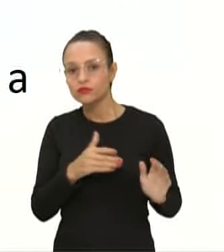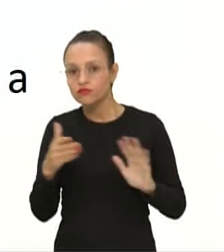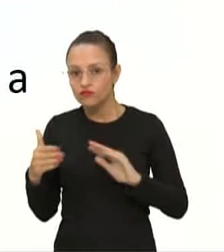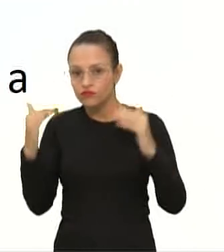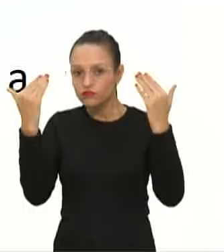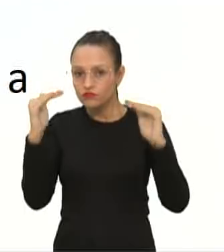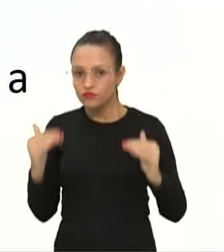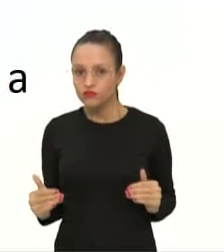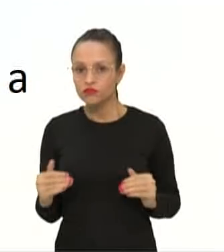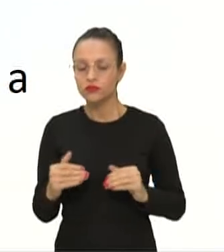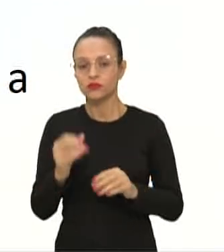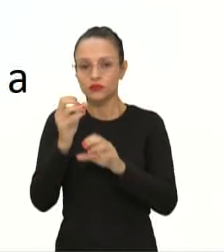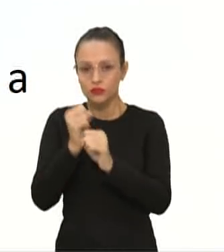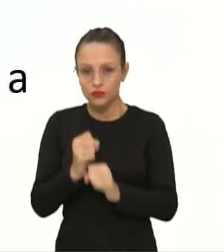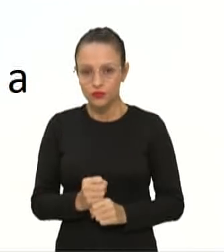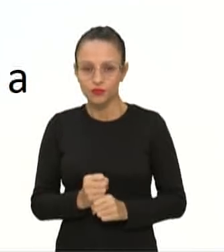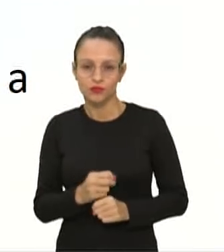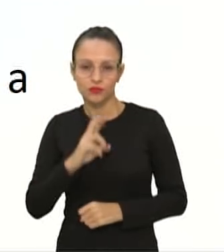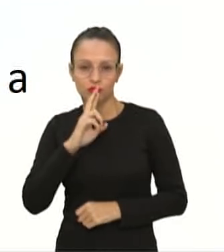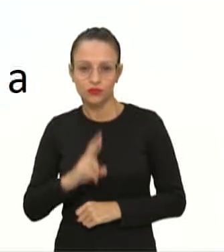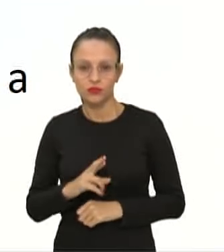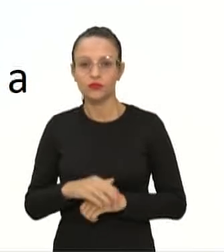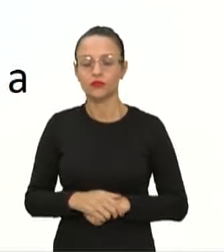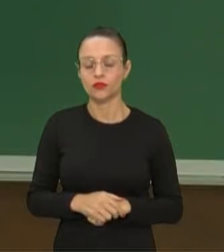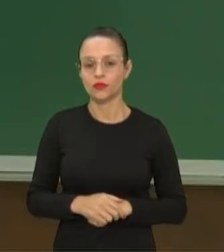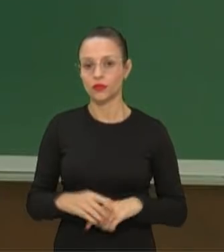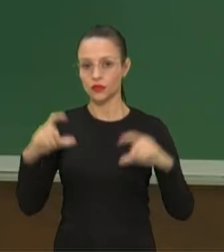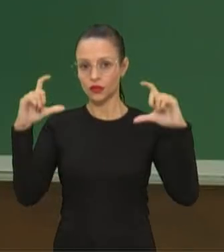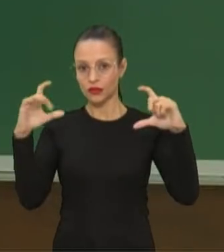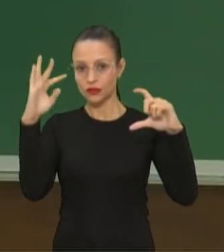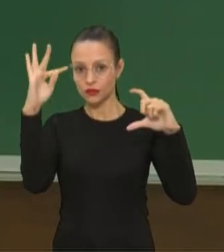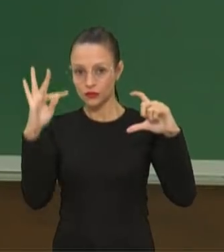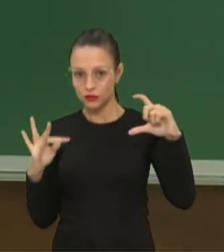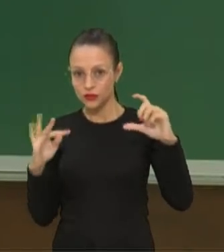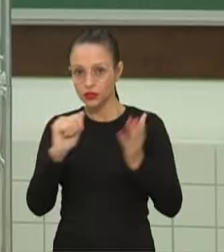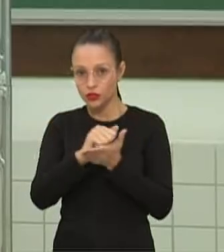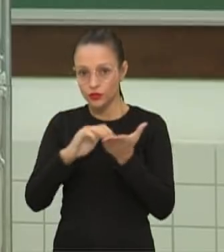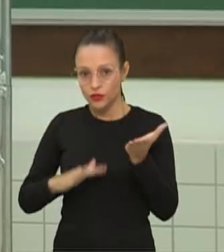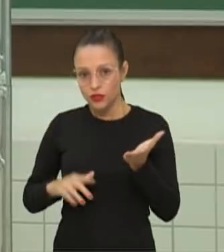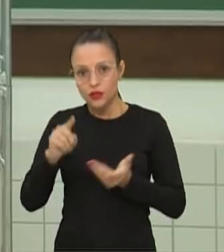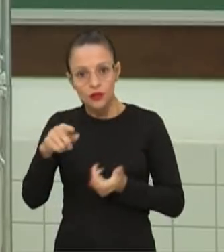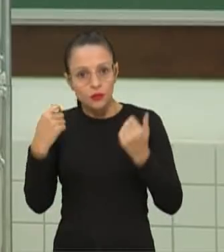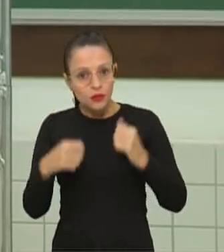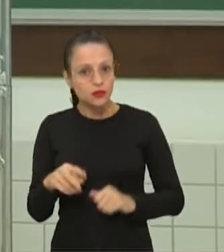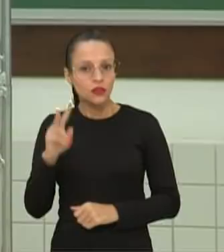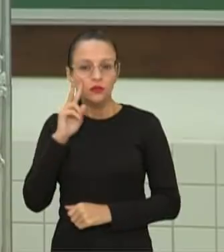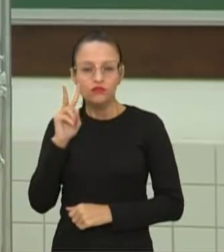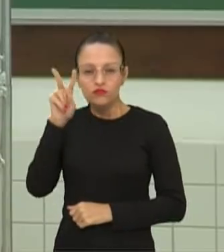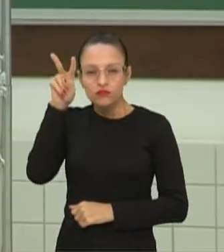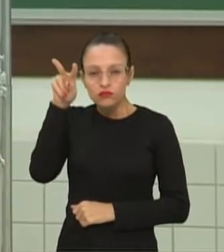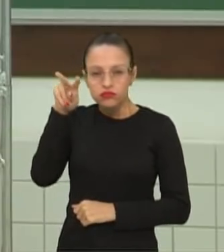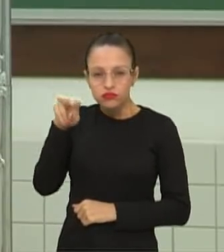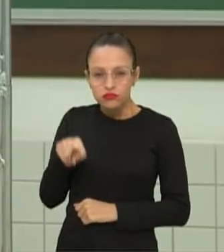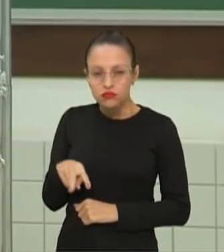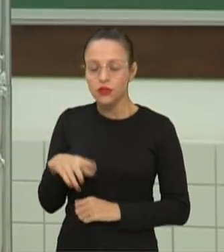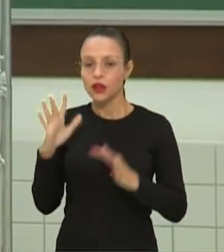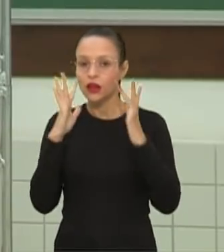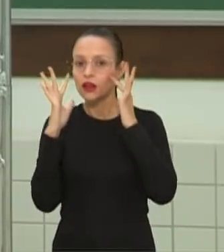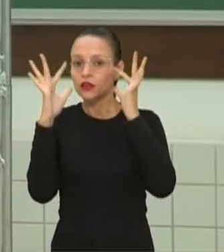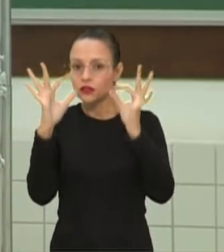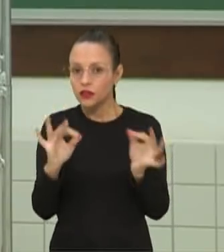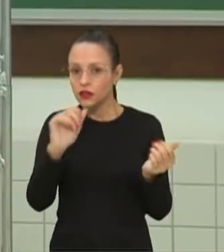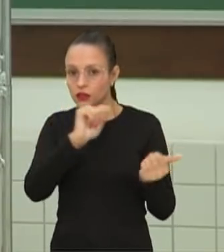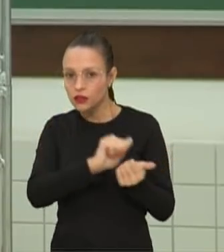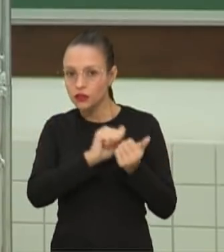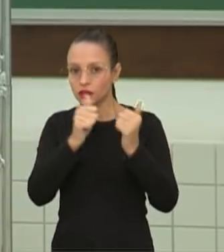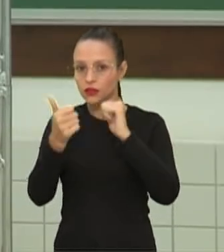exercício depois. E na resolução das situações de problema, você precisa tomar alguns cuidados. É necessário você ler o enunciado com bastante atenção, traduzir